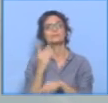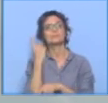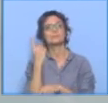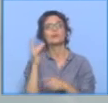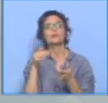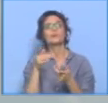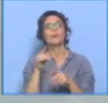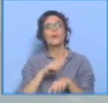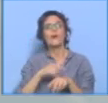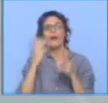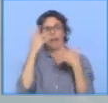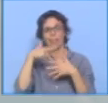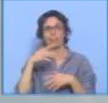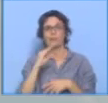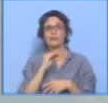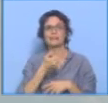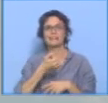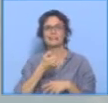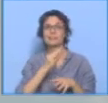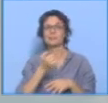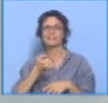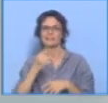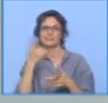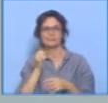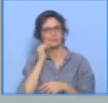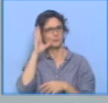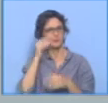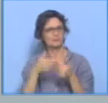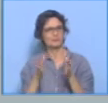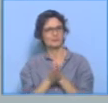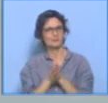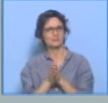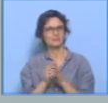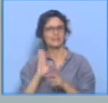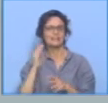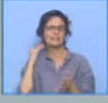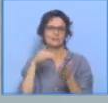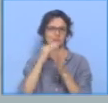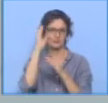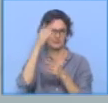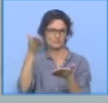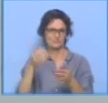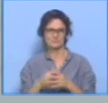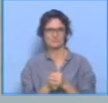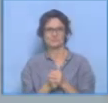quando forem 22h45. Votos de uma ótima tarde. Até à próxima segunda-feira, se Deus quiser.